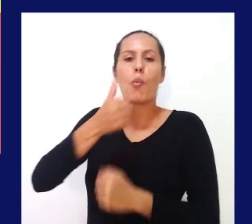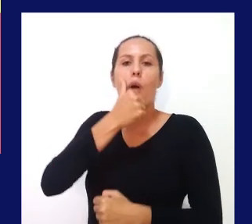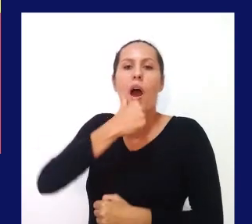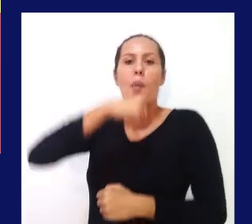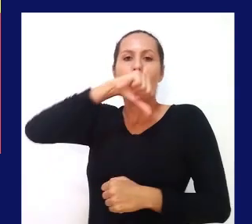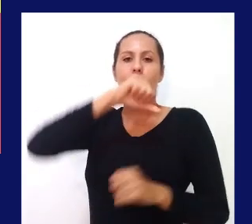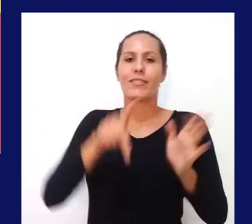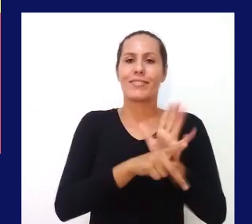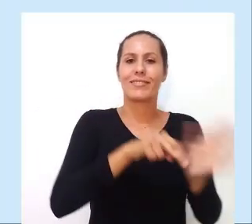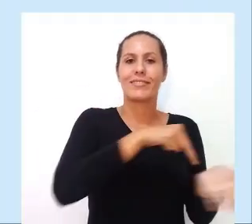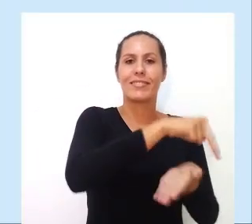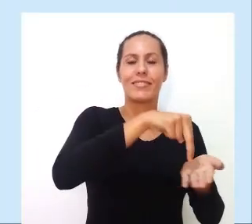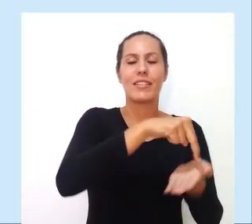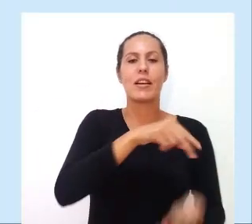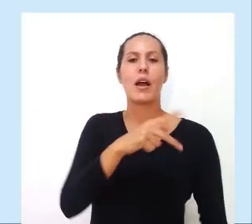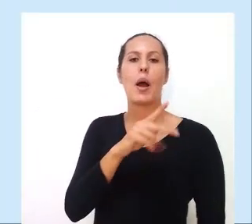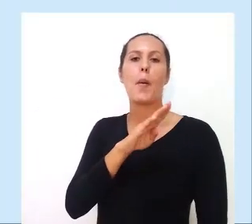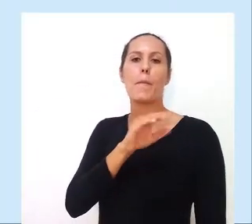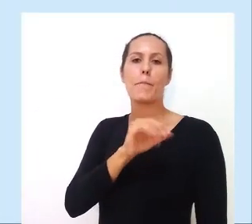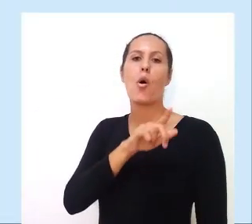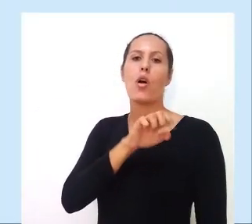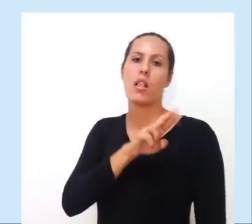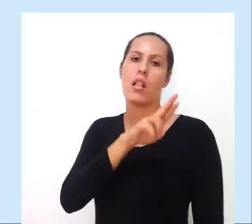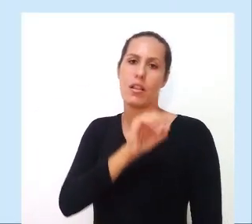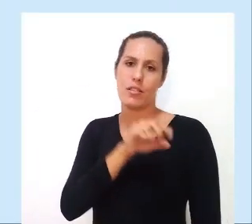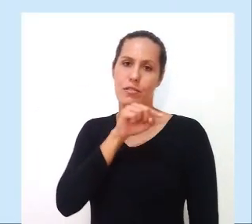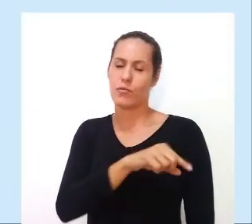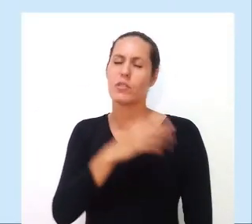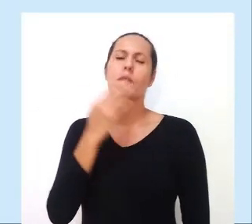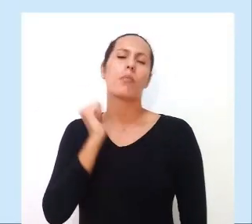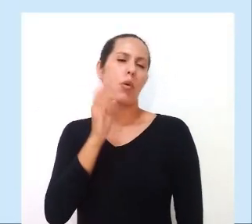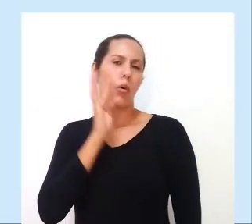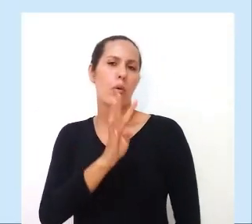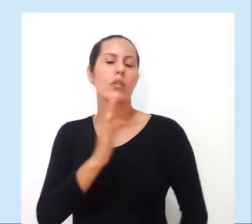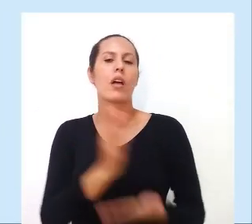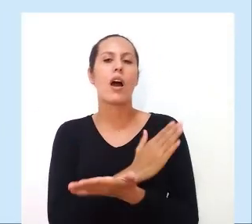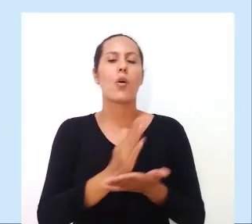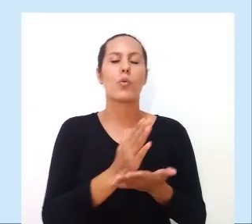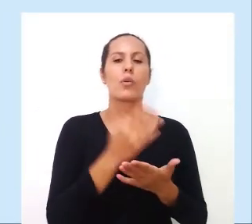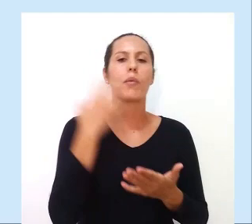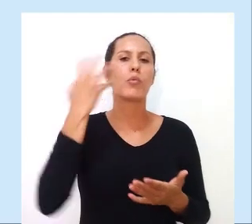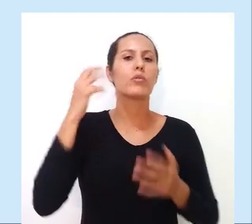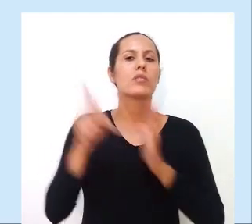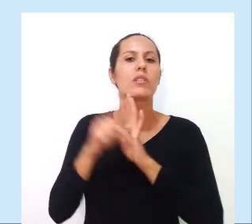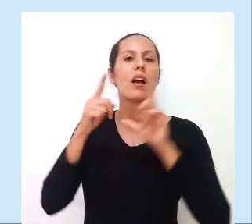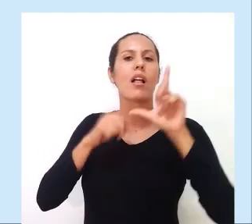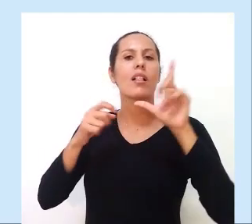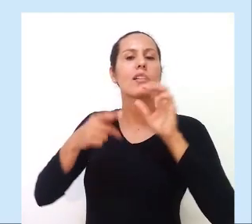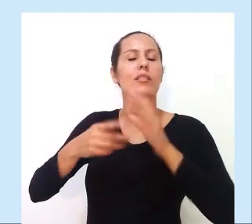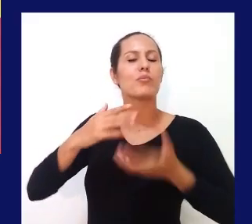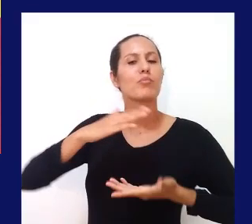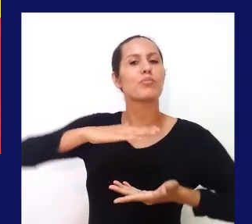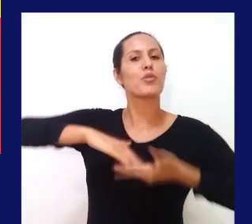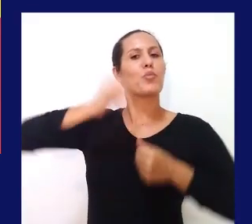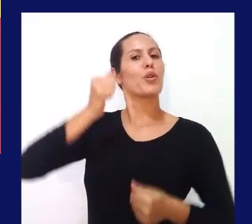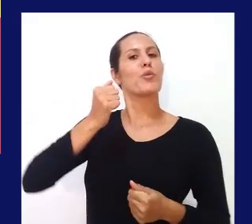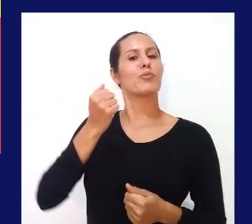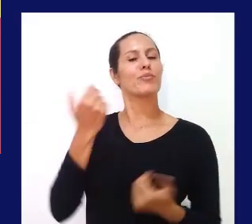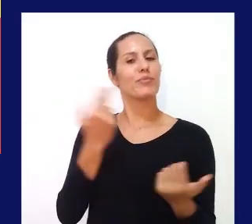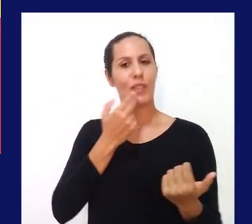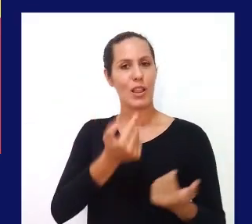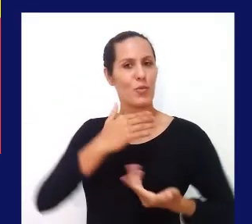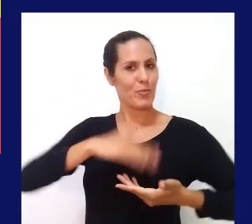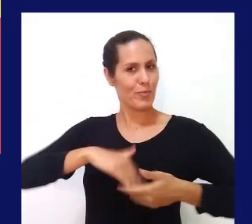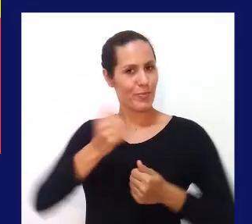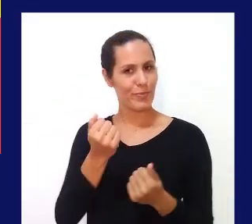mãe do bolero. Então vocês vão escutar muitas músicas de bolero em espanhol, por exemplo. Nossa